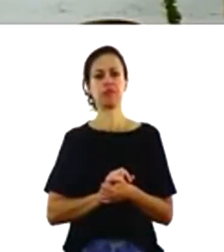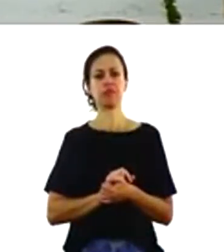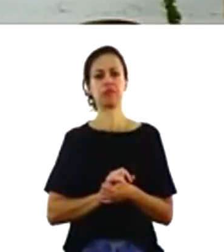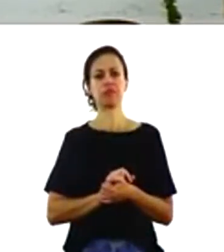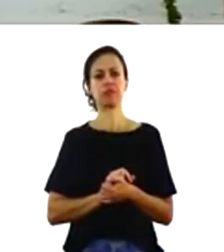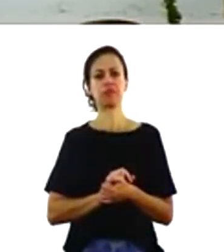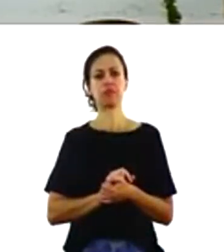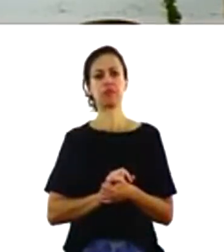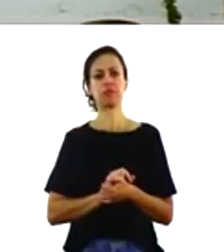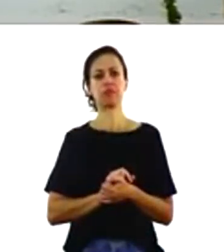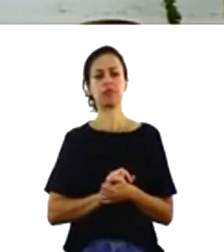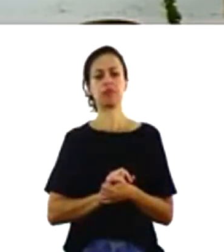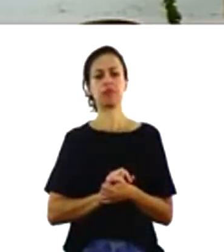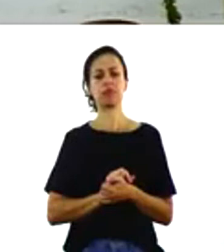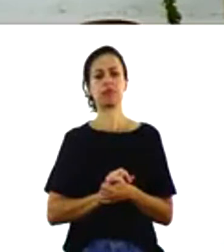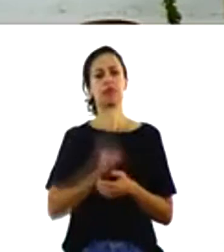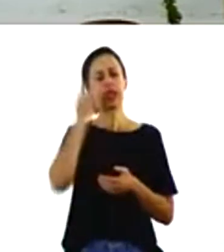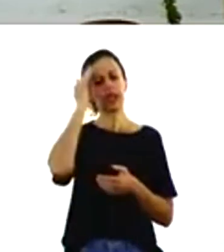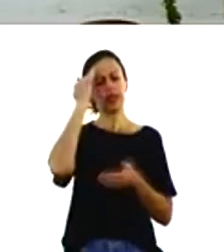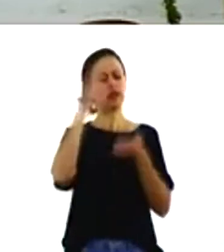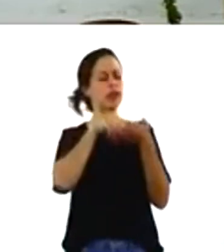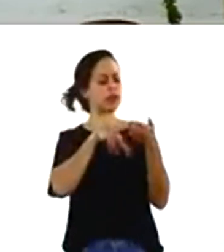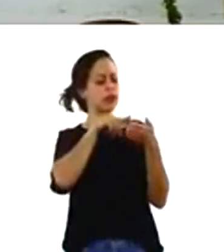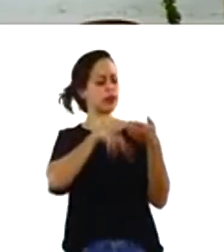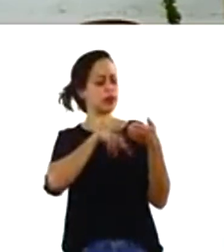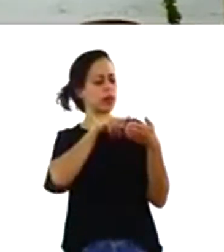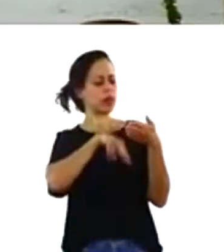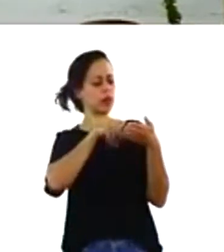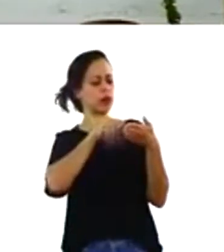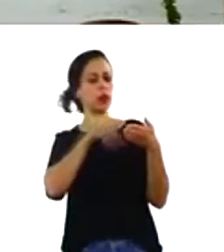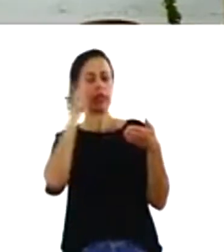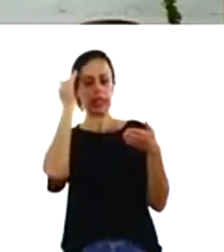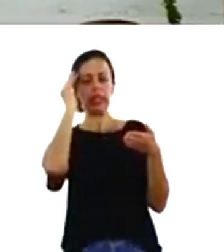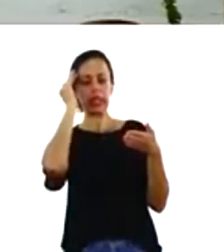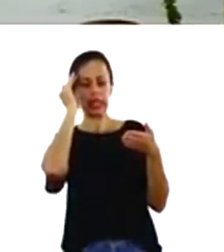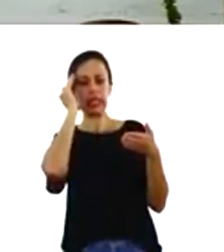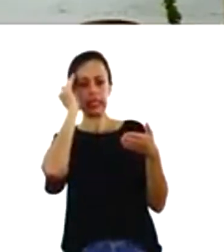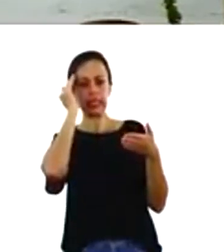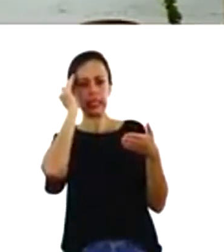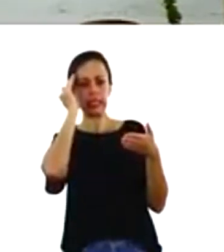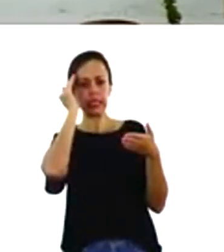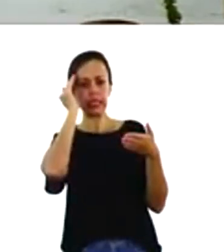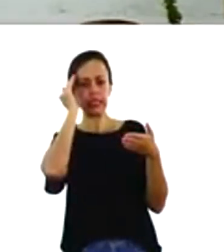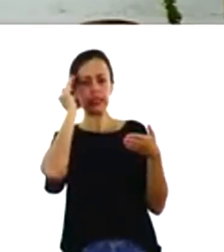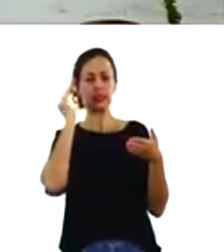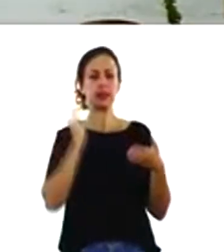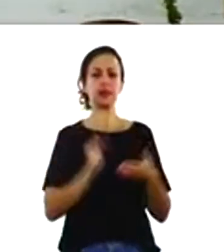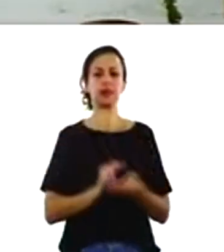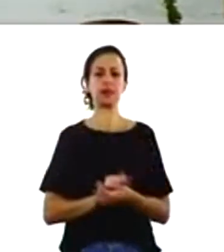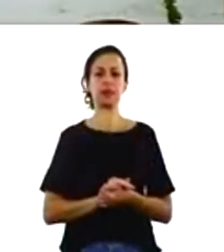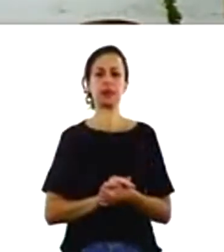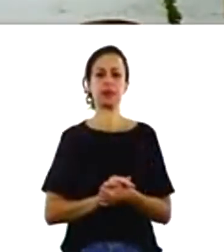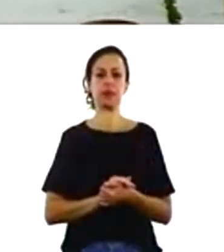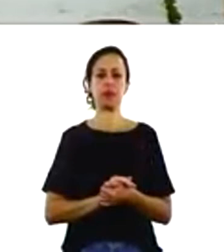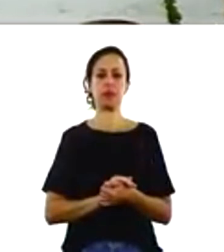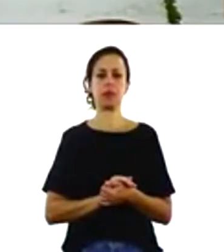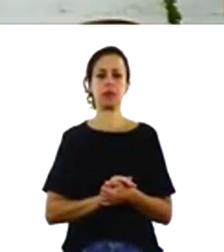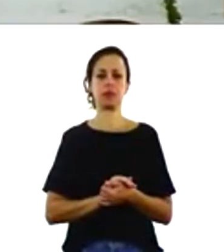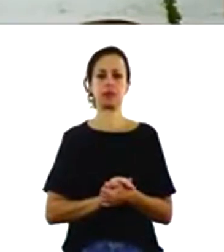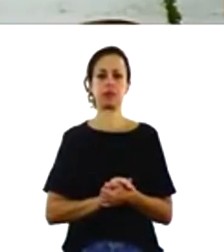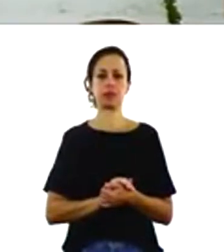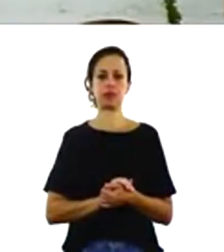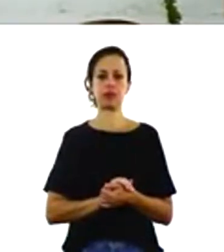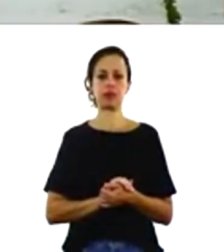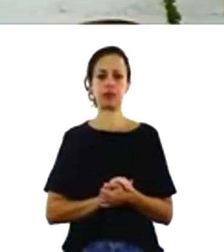mesmo. No final do capítulo, aliás, no texto bem antes do nosso,